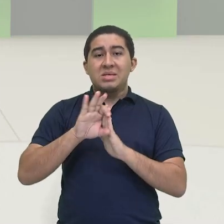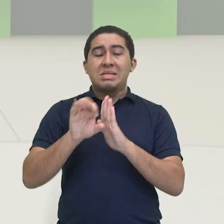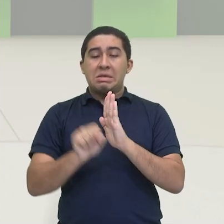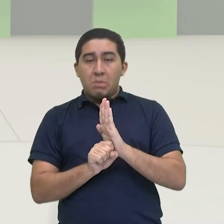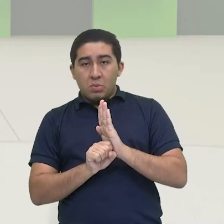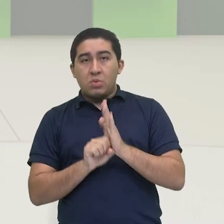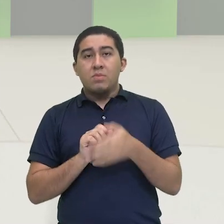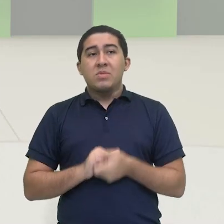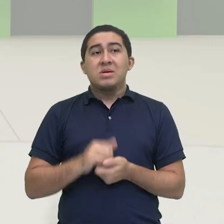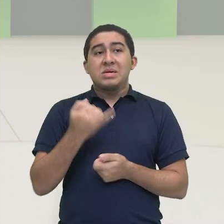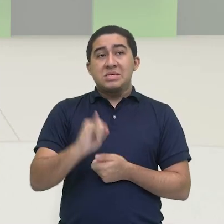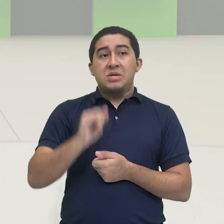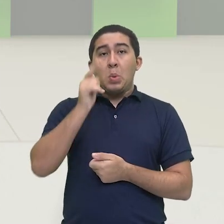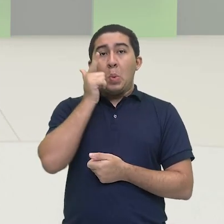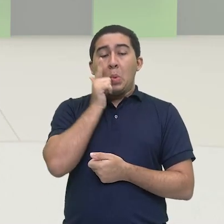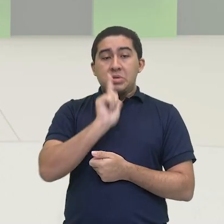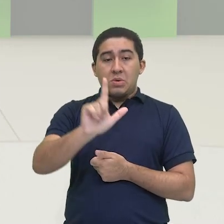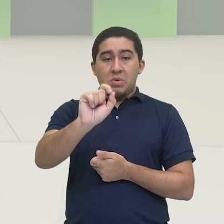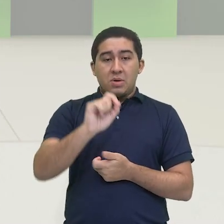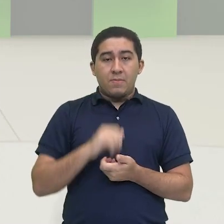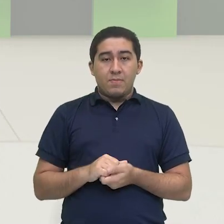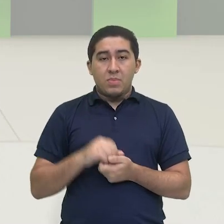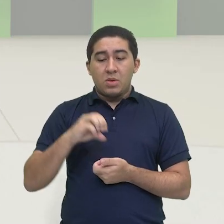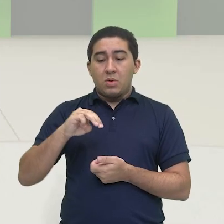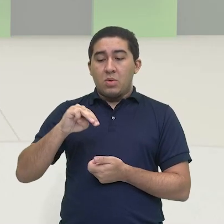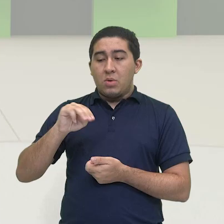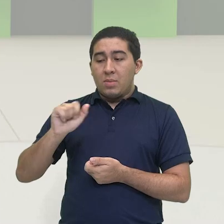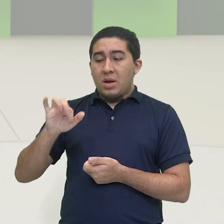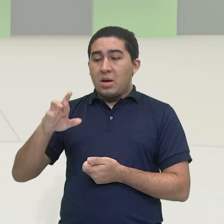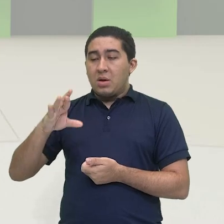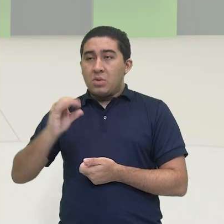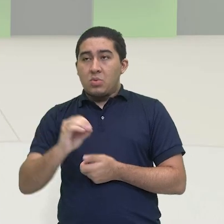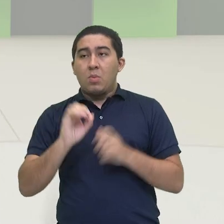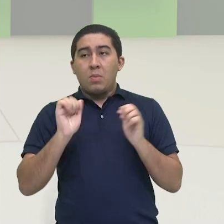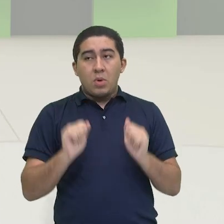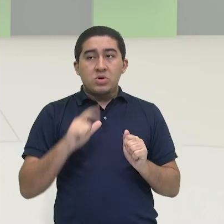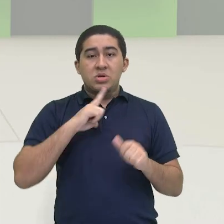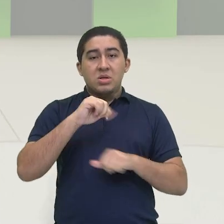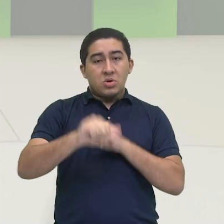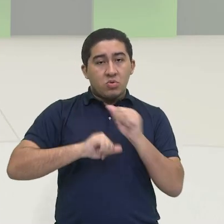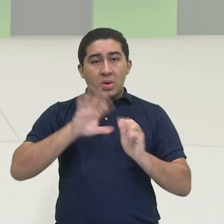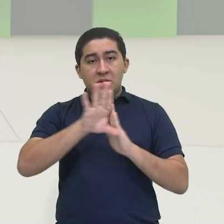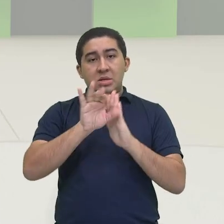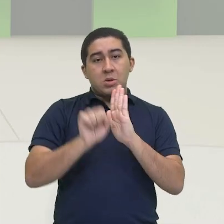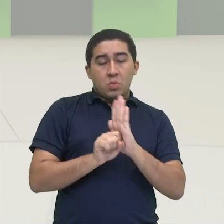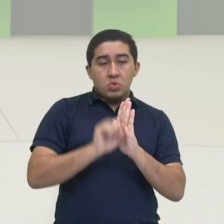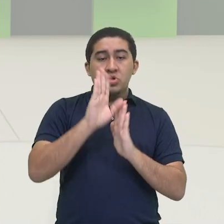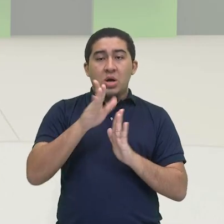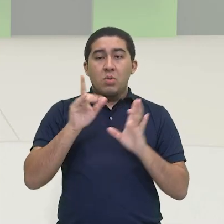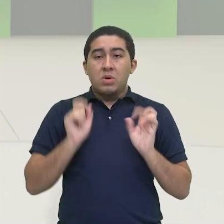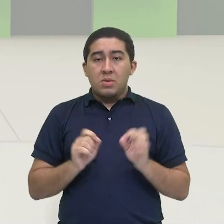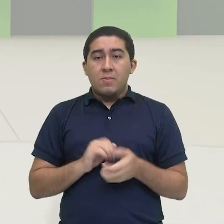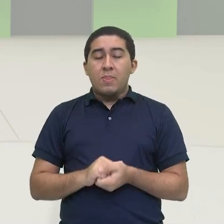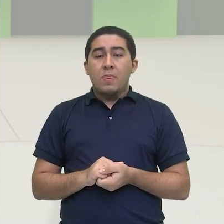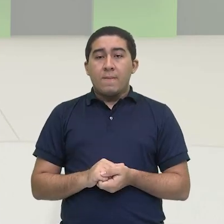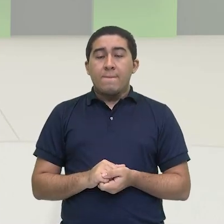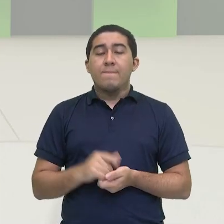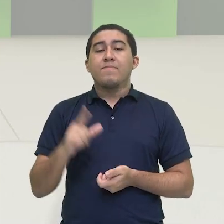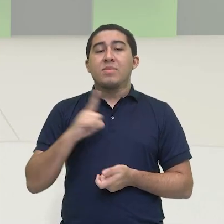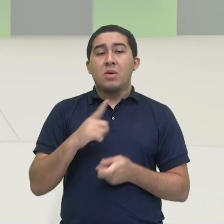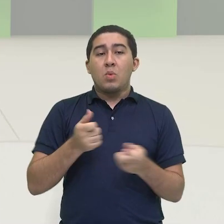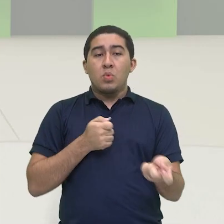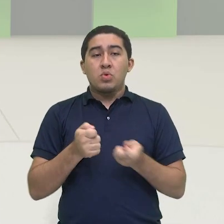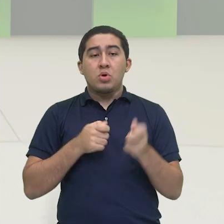eu consigo transformar o macro numa maneira simbólica, eu já eu já tenho aí um